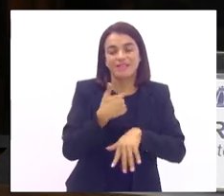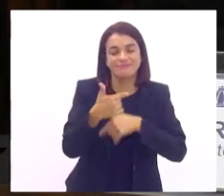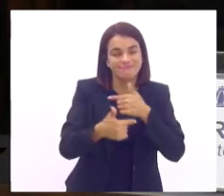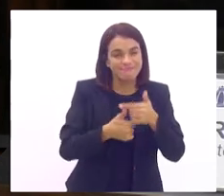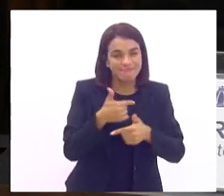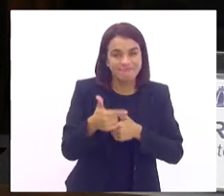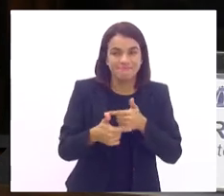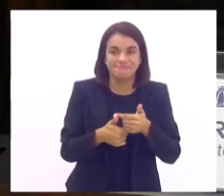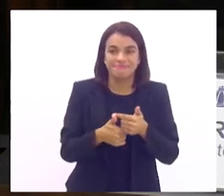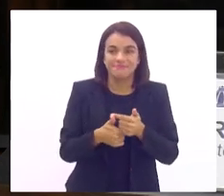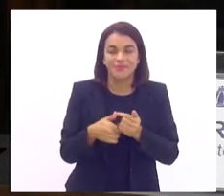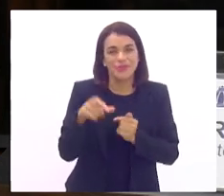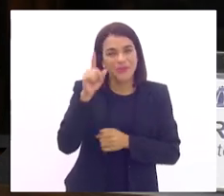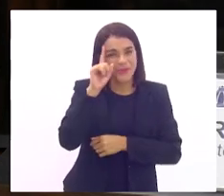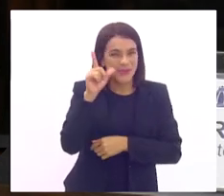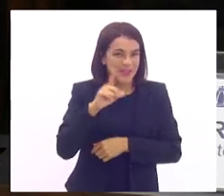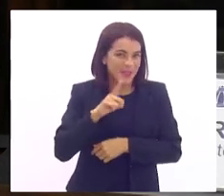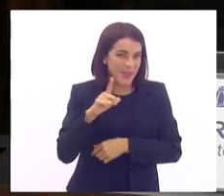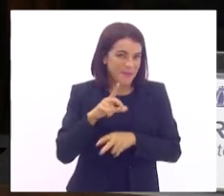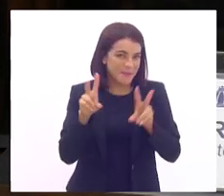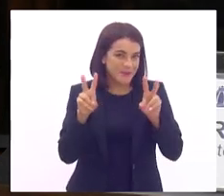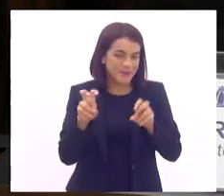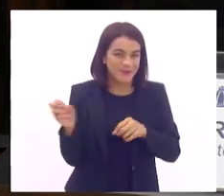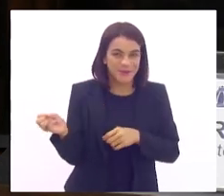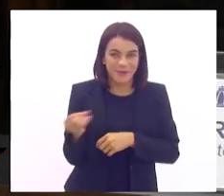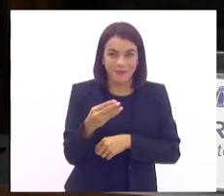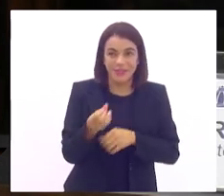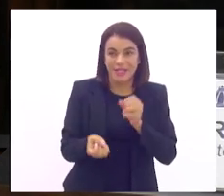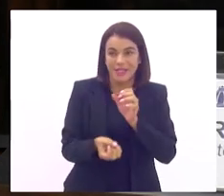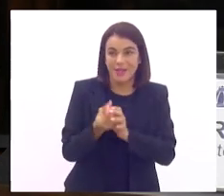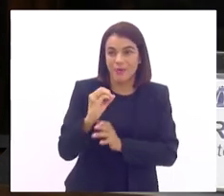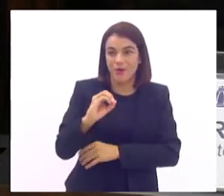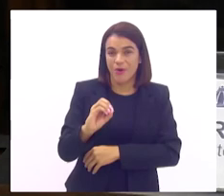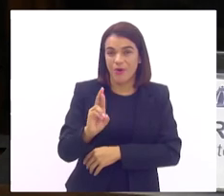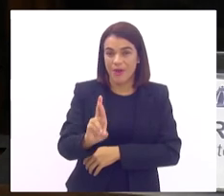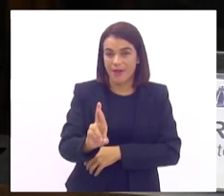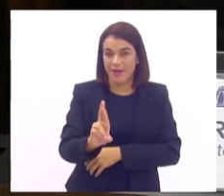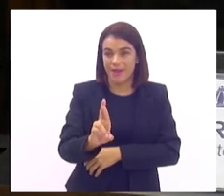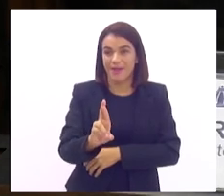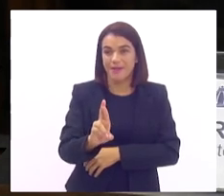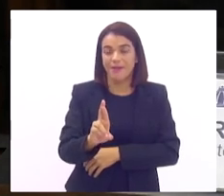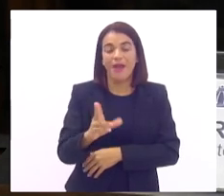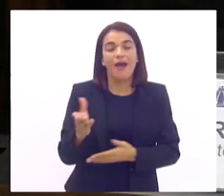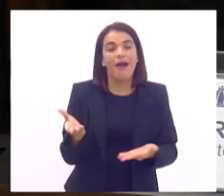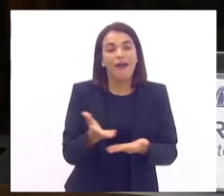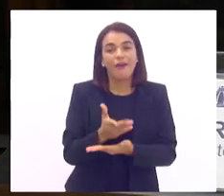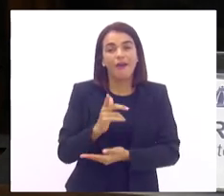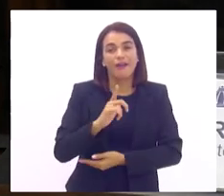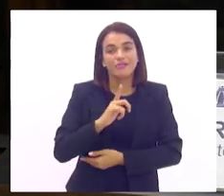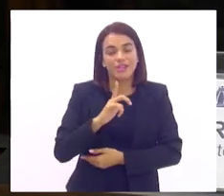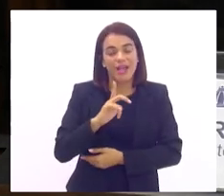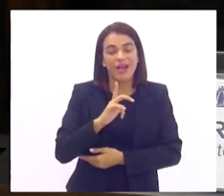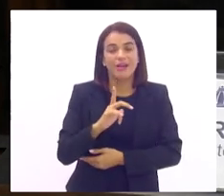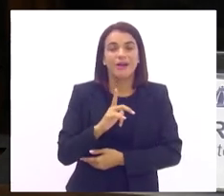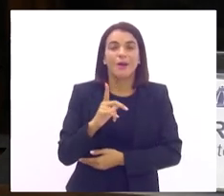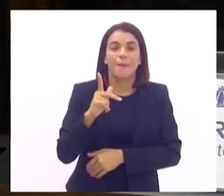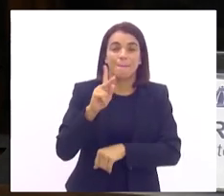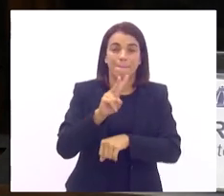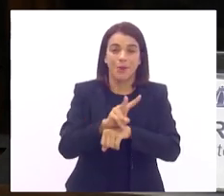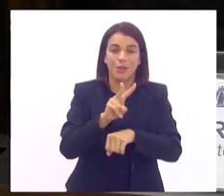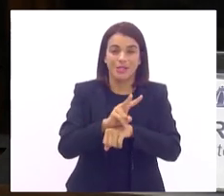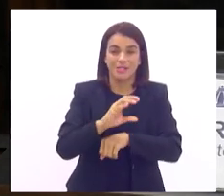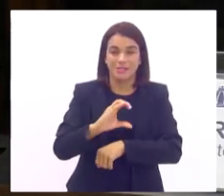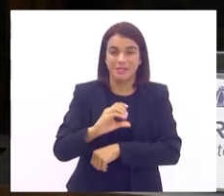dia tem um motivo novo. Nós criamos o AR, nós somos autoridade de registro, agora já implantamos a proteção do